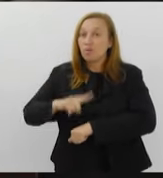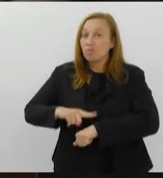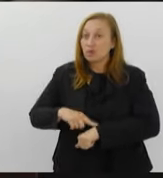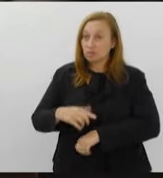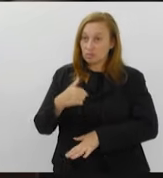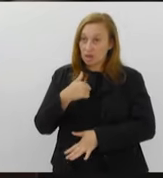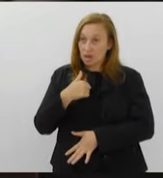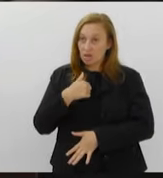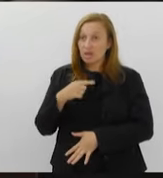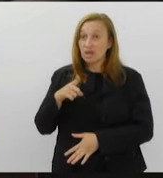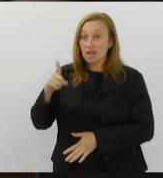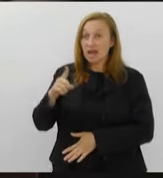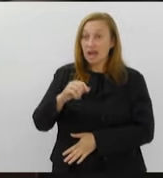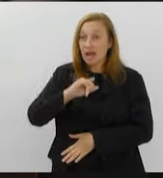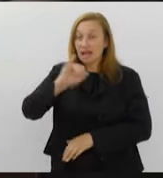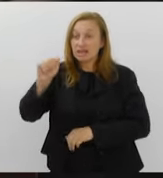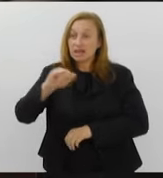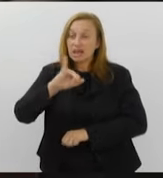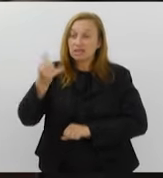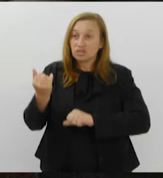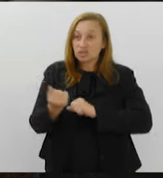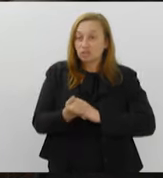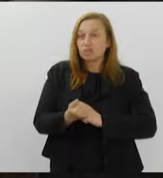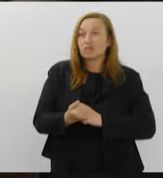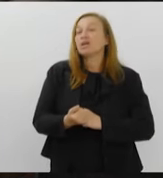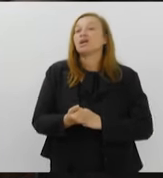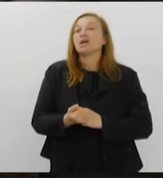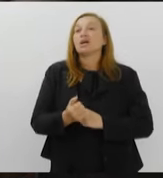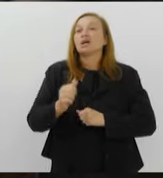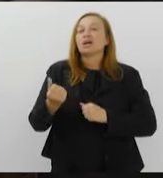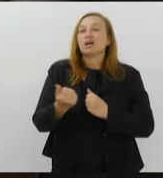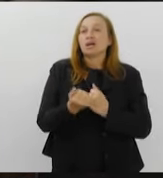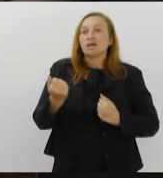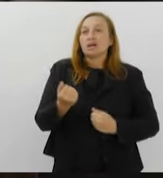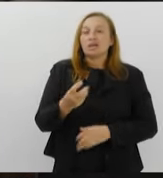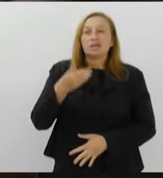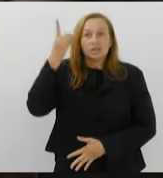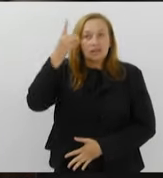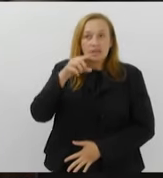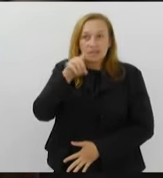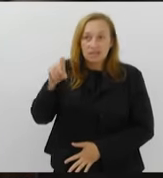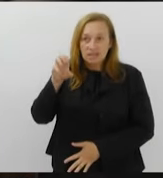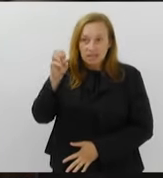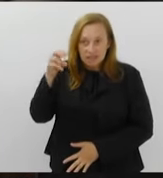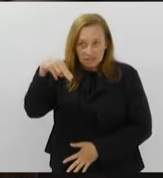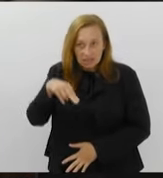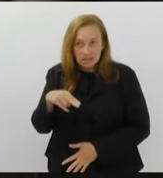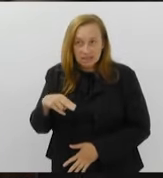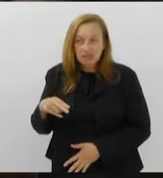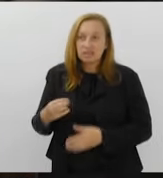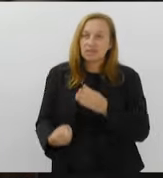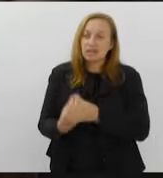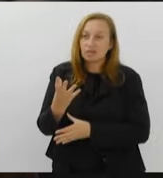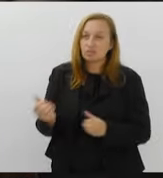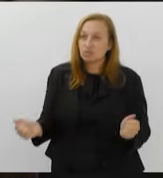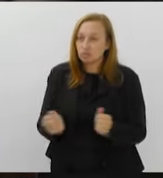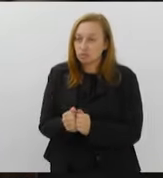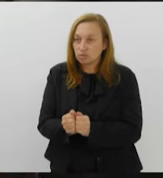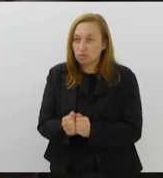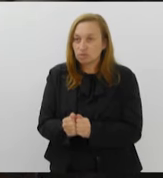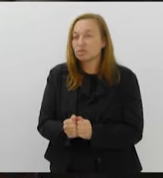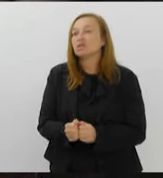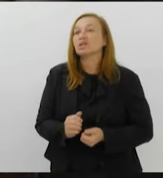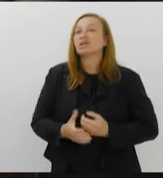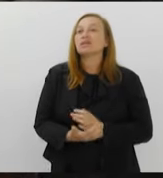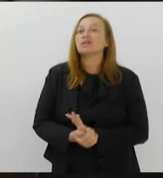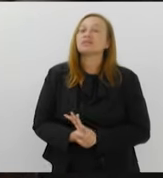e ela adjunta. Então, meu voto primeiro vai para a deputada Zeidan por essa construção coletiva que nós fizemos juntas. Eu voto na deputada